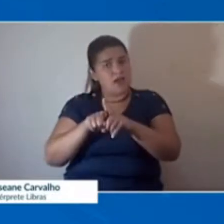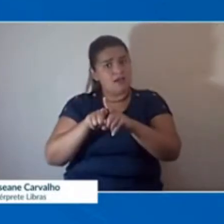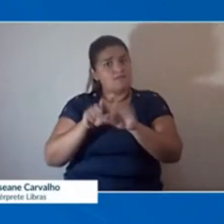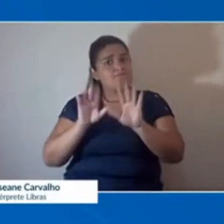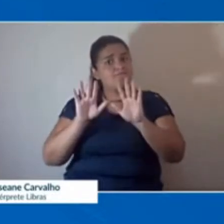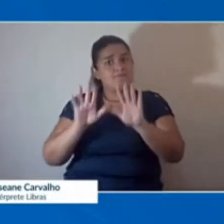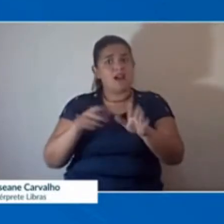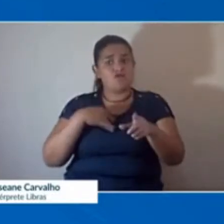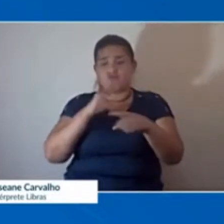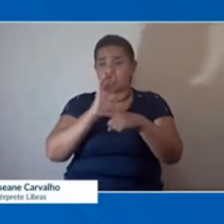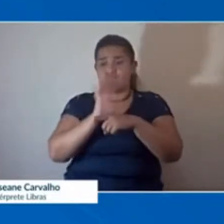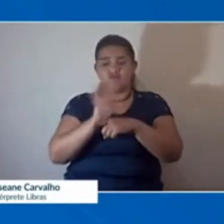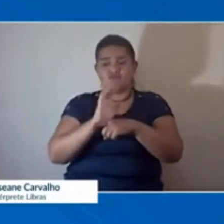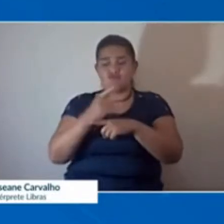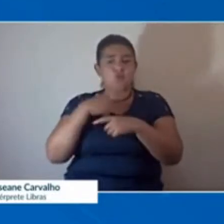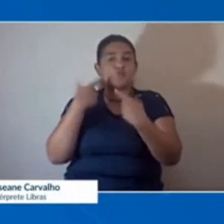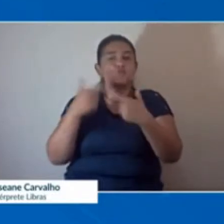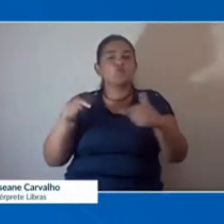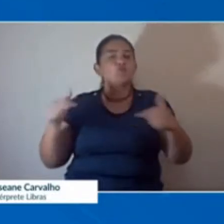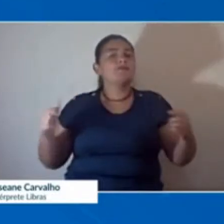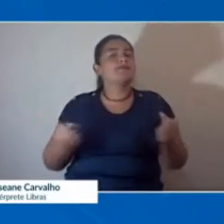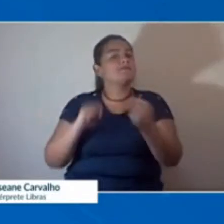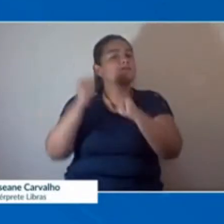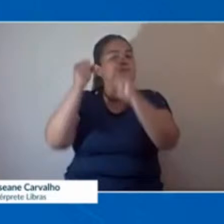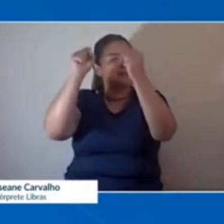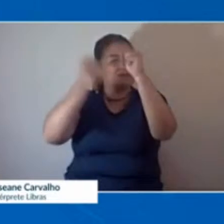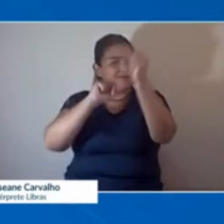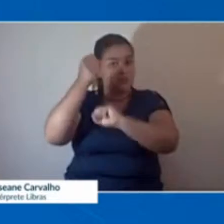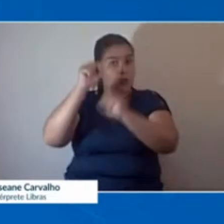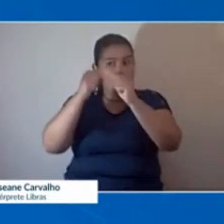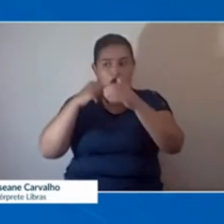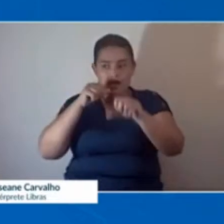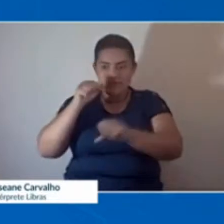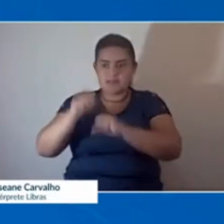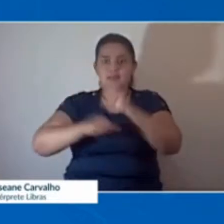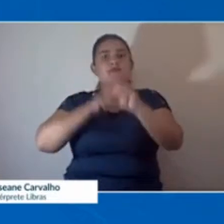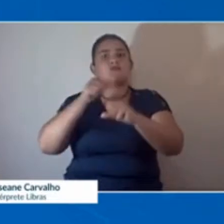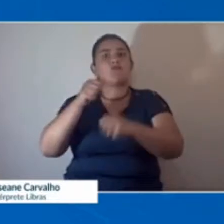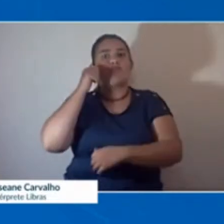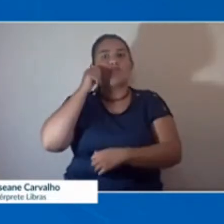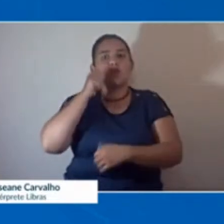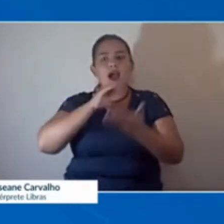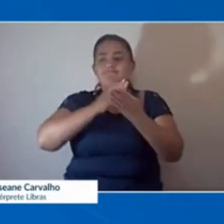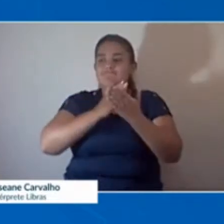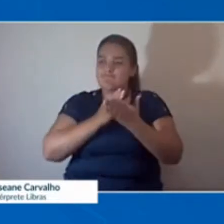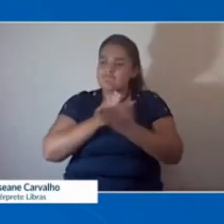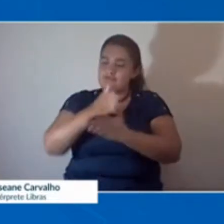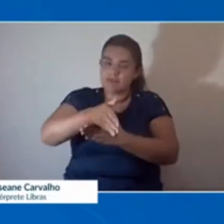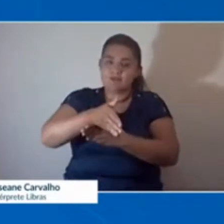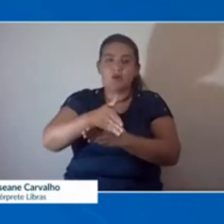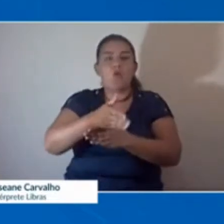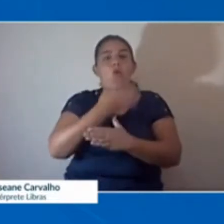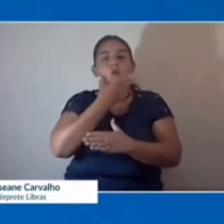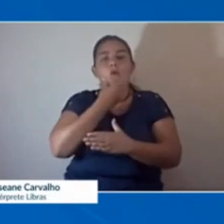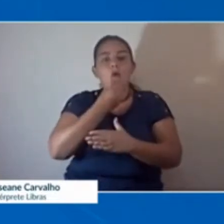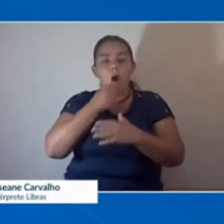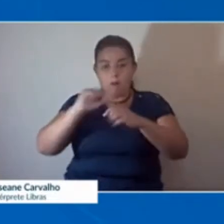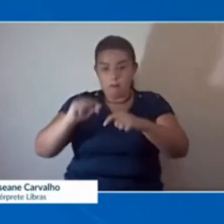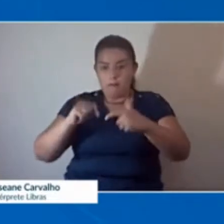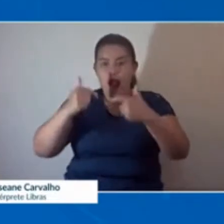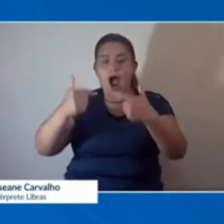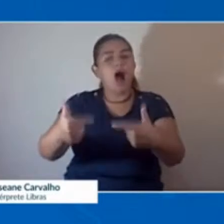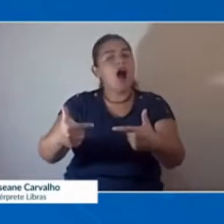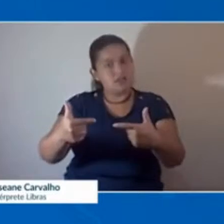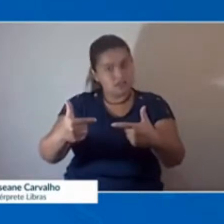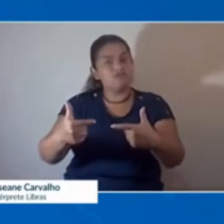era tido como uma indústria. Quando ele se torna uma indústria, elas perdem espaço, e aí os homens entram para ser nomeados. Então,